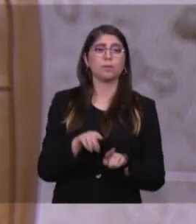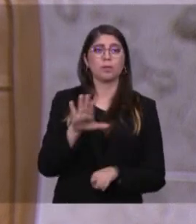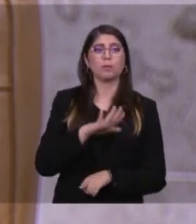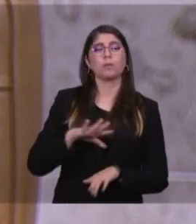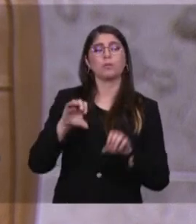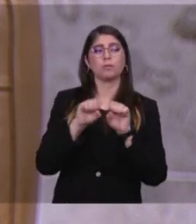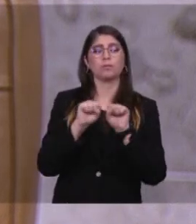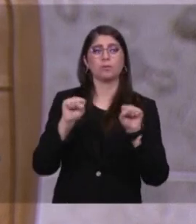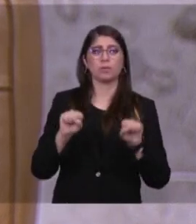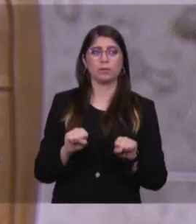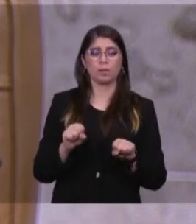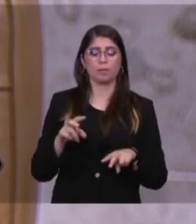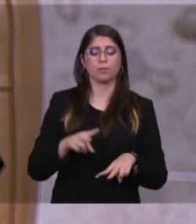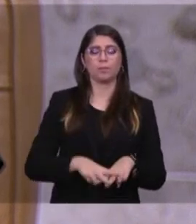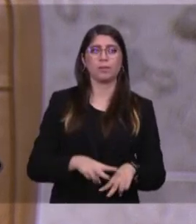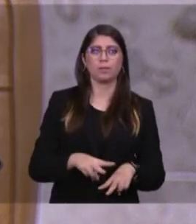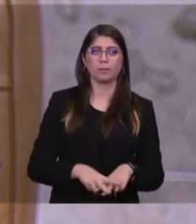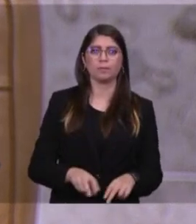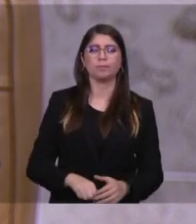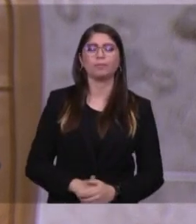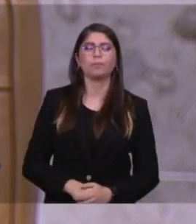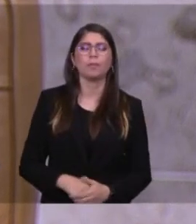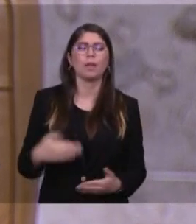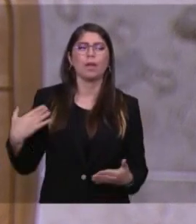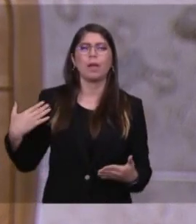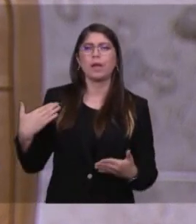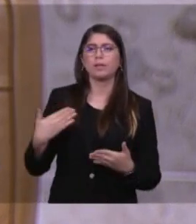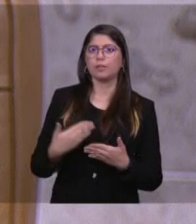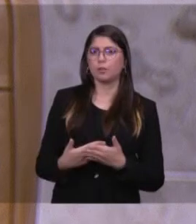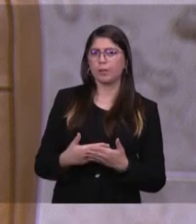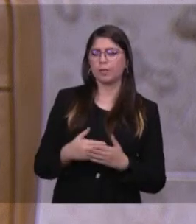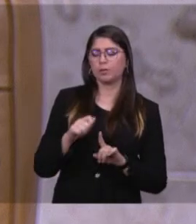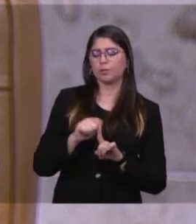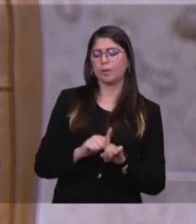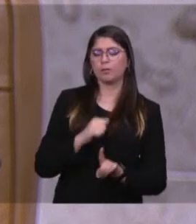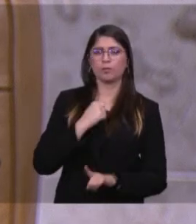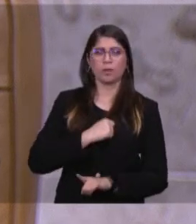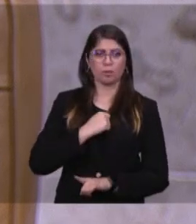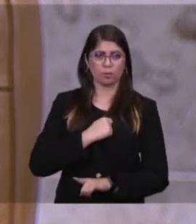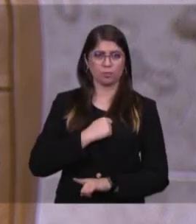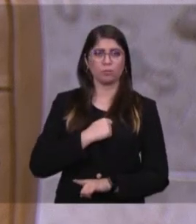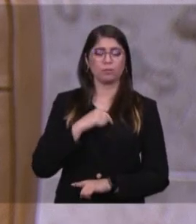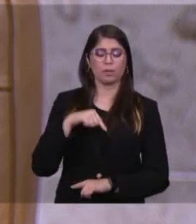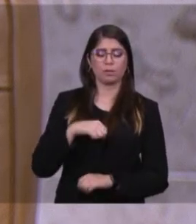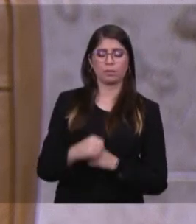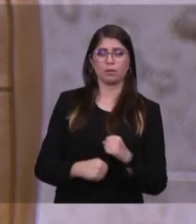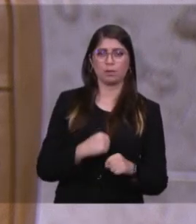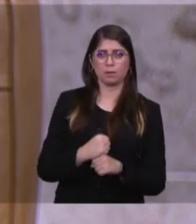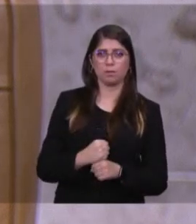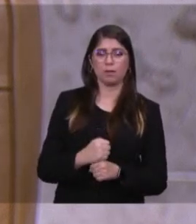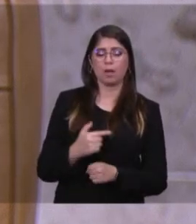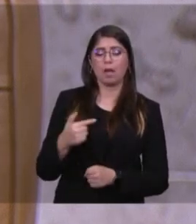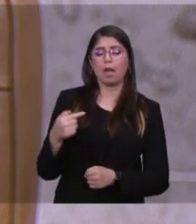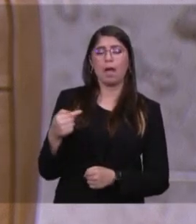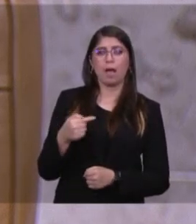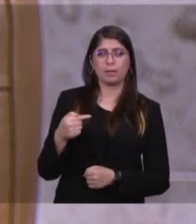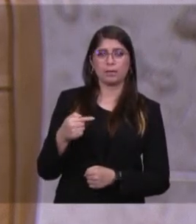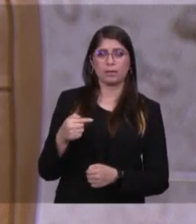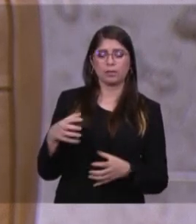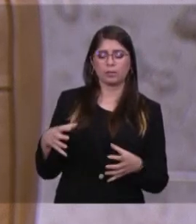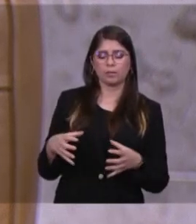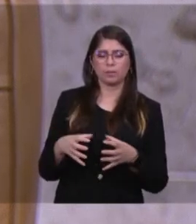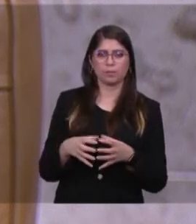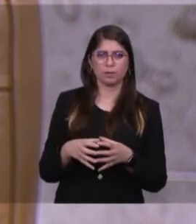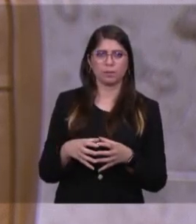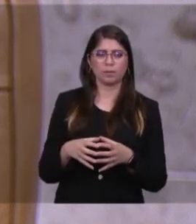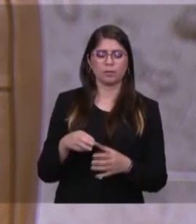sistema penitenciário. Recentemente, em agosto deste ano, a 7ª Câmara de Coordenação e Revisão do